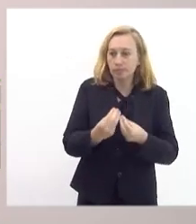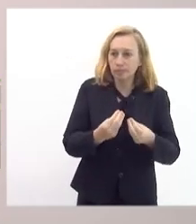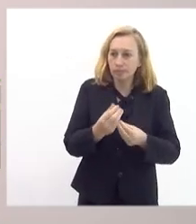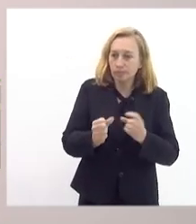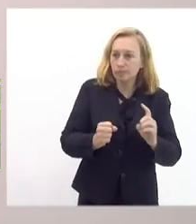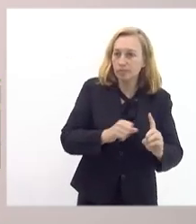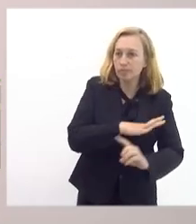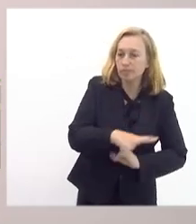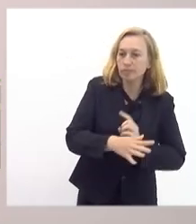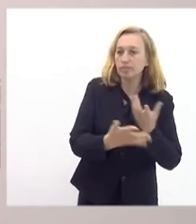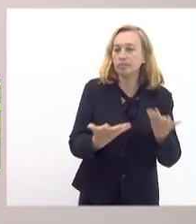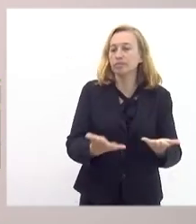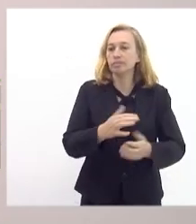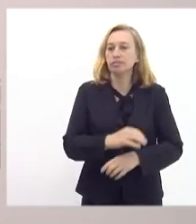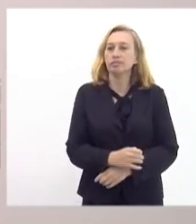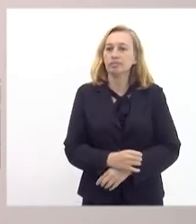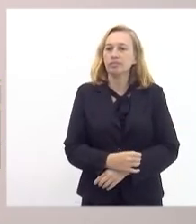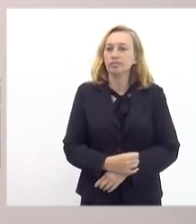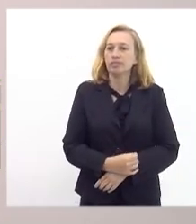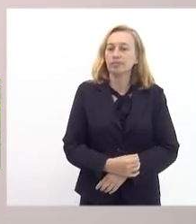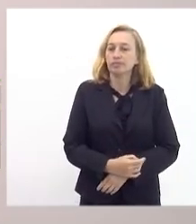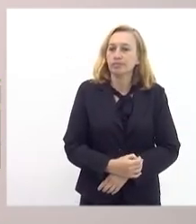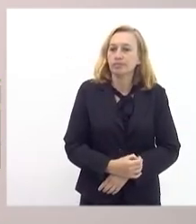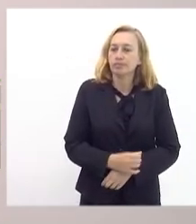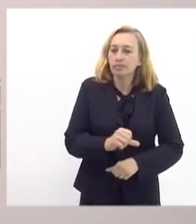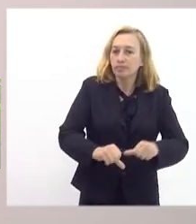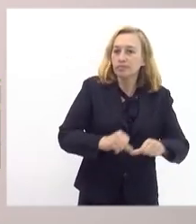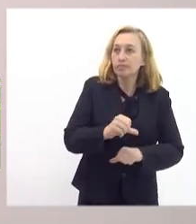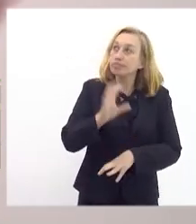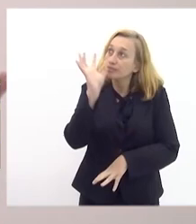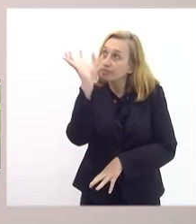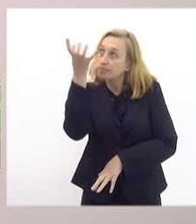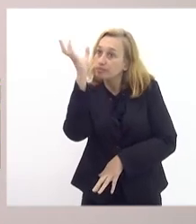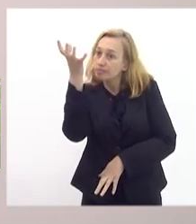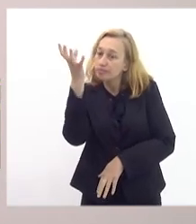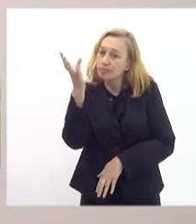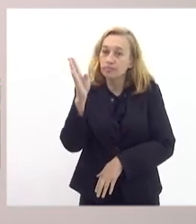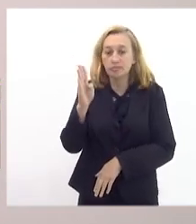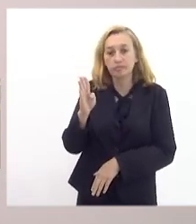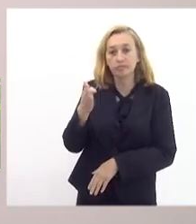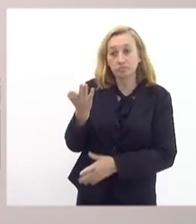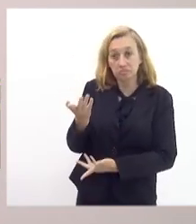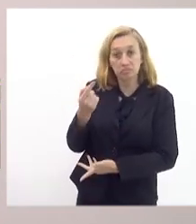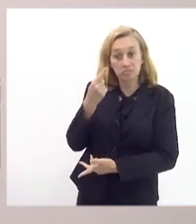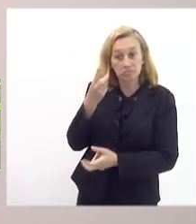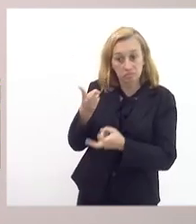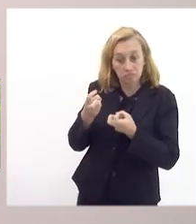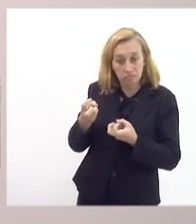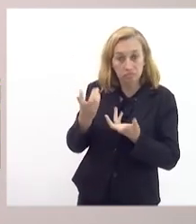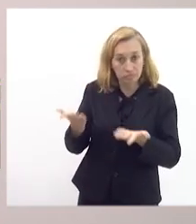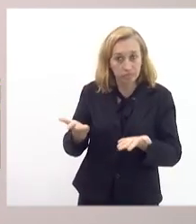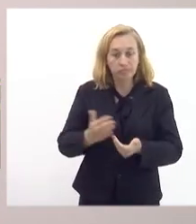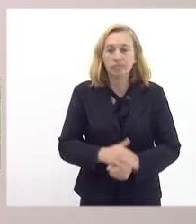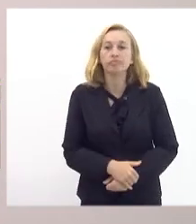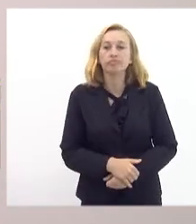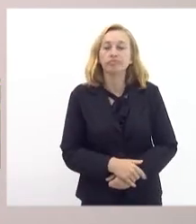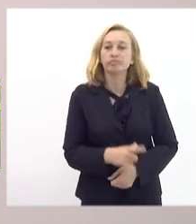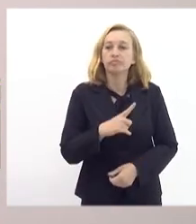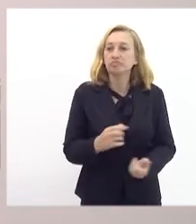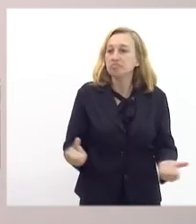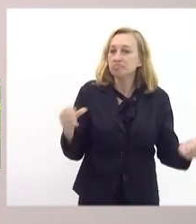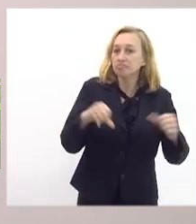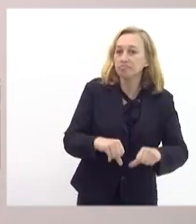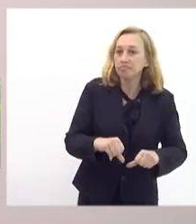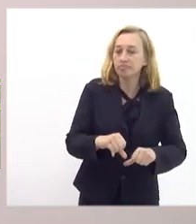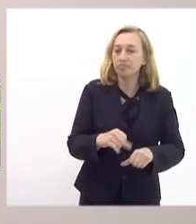sociedade como é que estão as a mudanças climáticas e são Fato notório né então a gente teve a